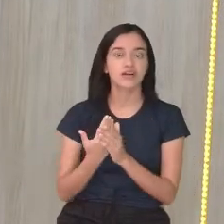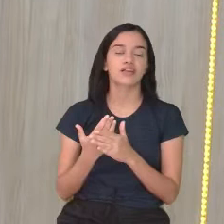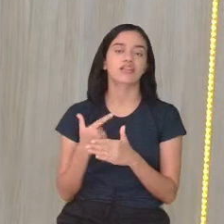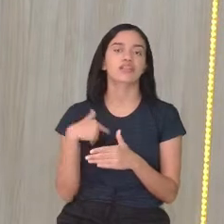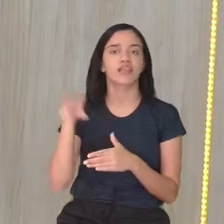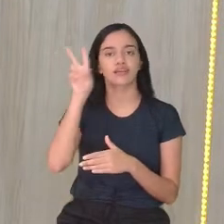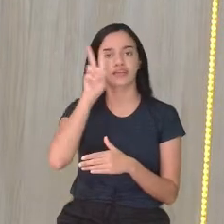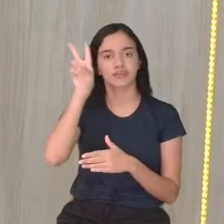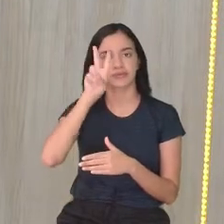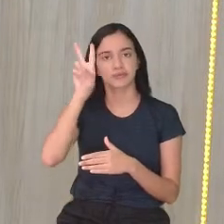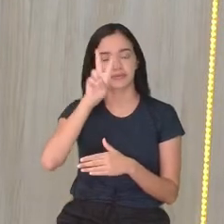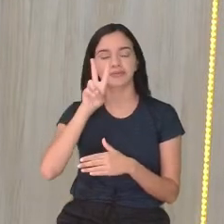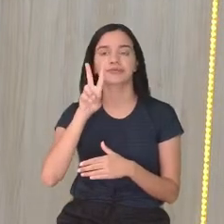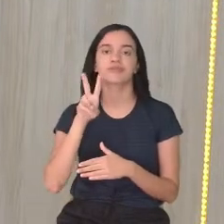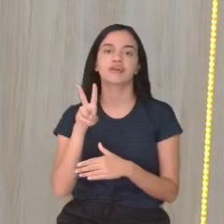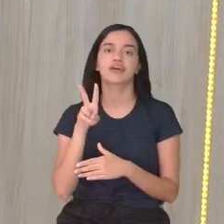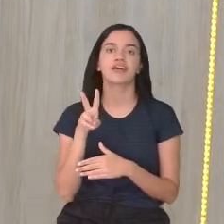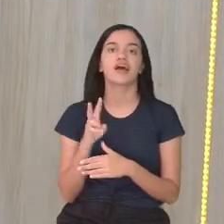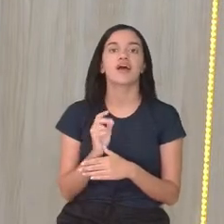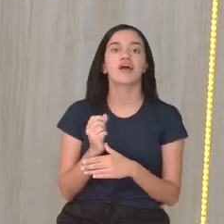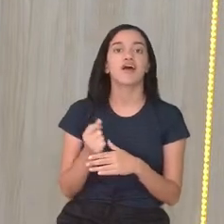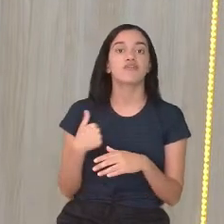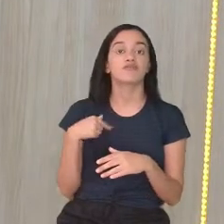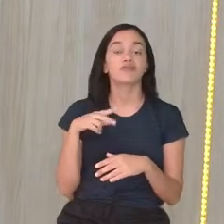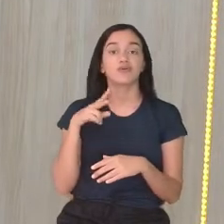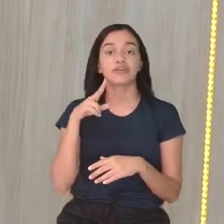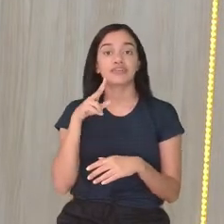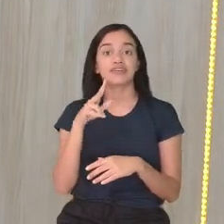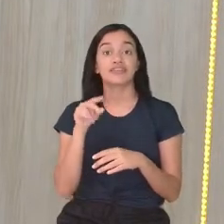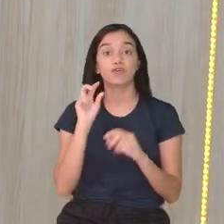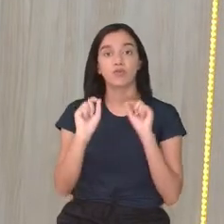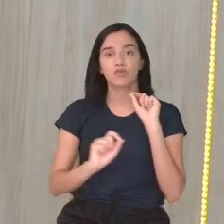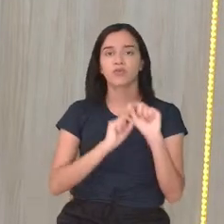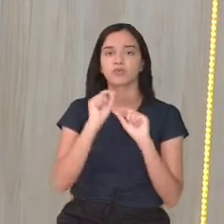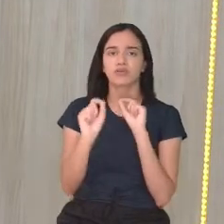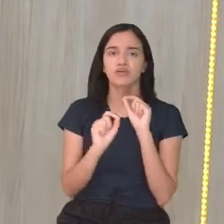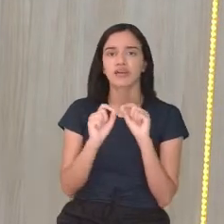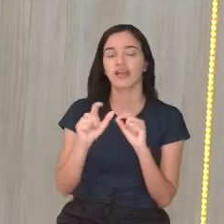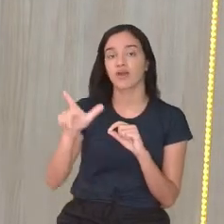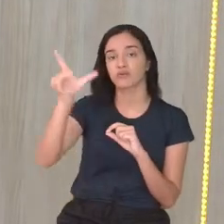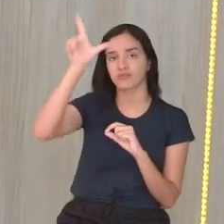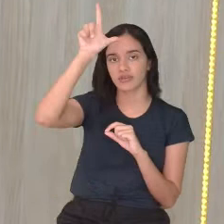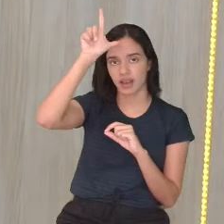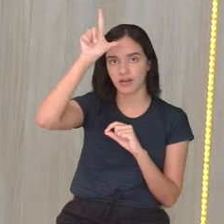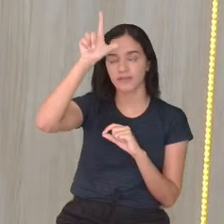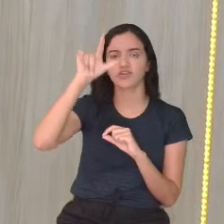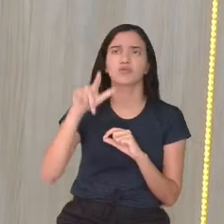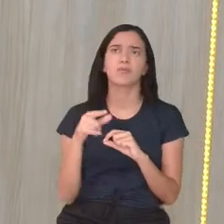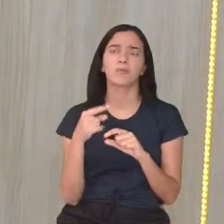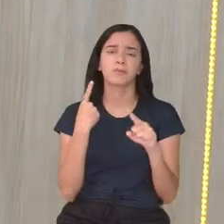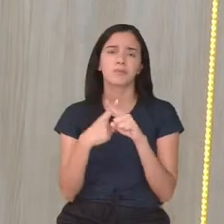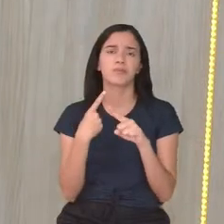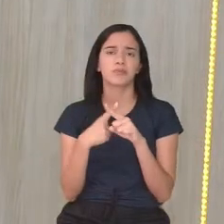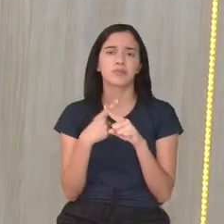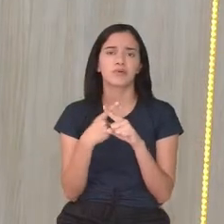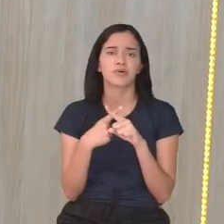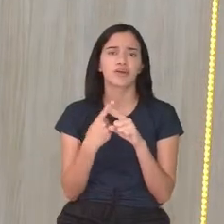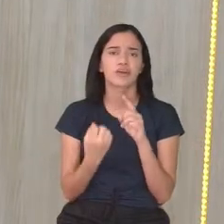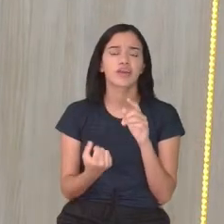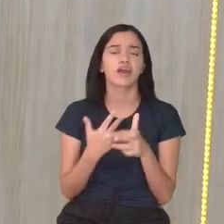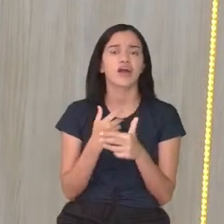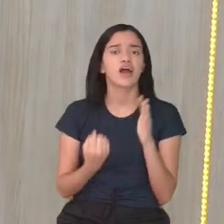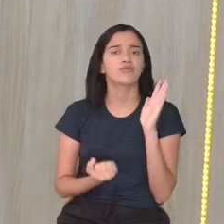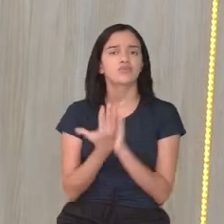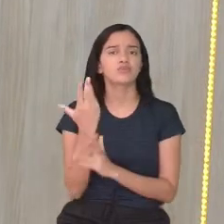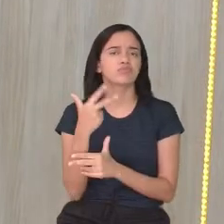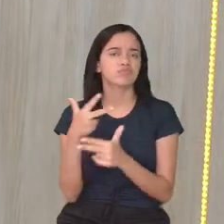história, a ginástica ela foi fortemente impulsionada pelos alemães. Porque vejam, as coisas surgem, como